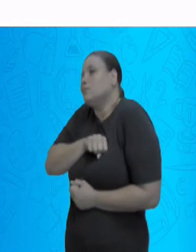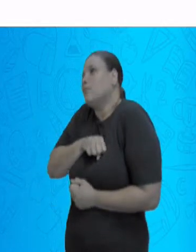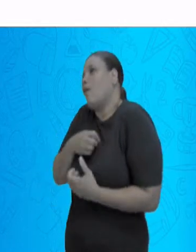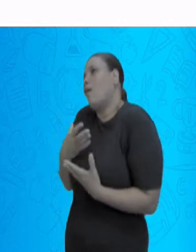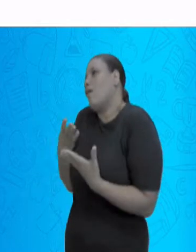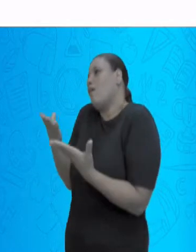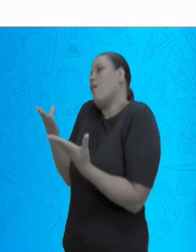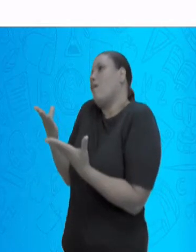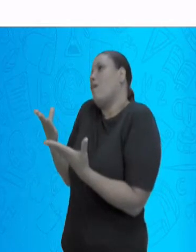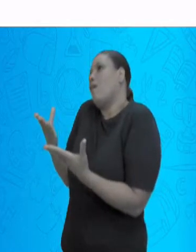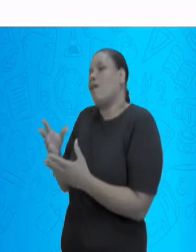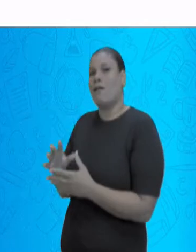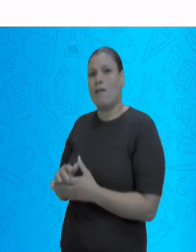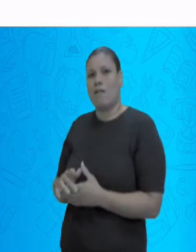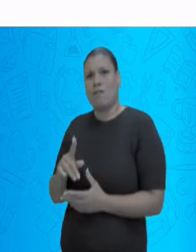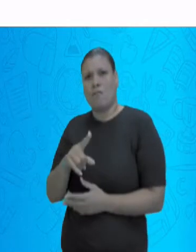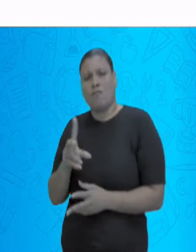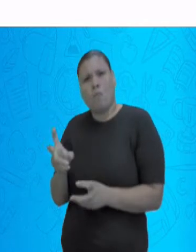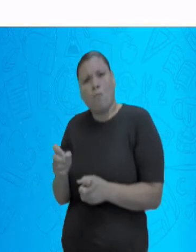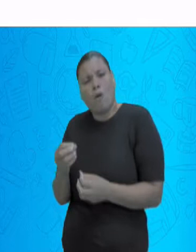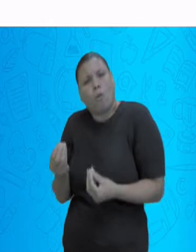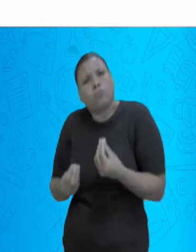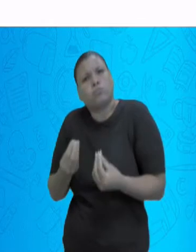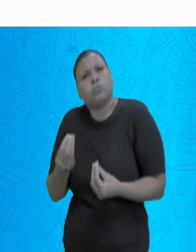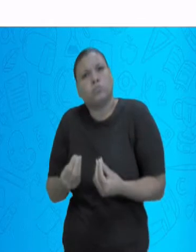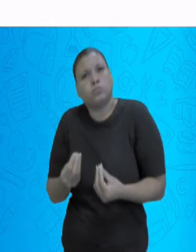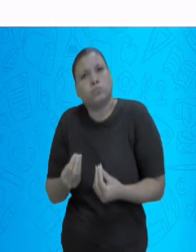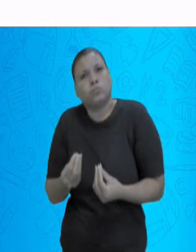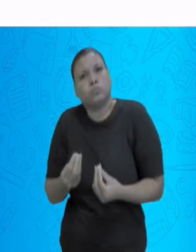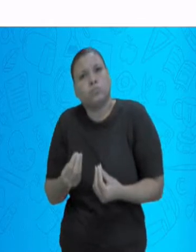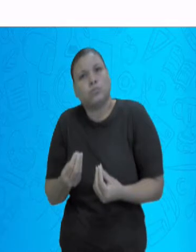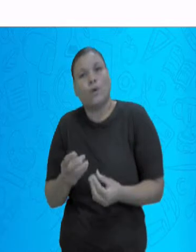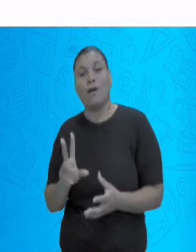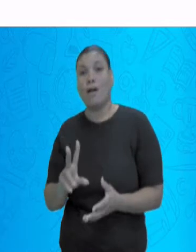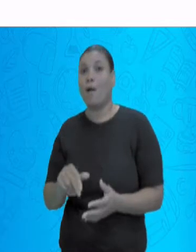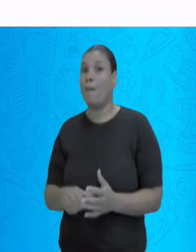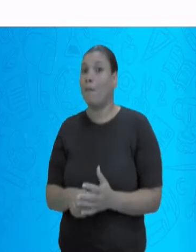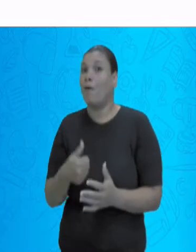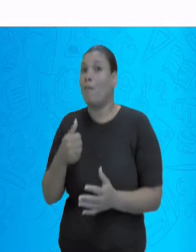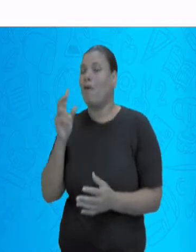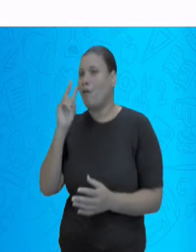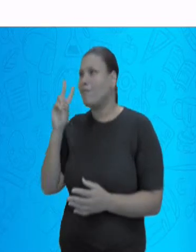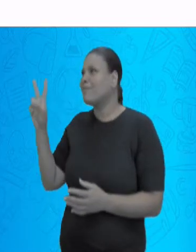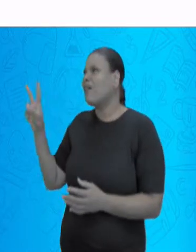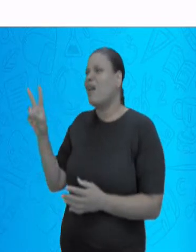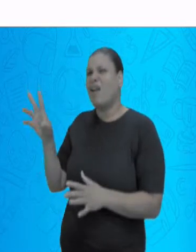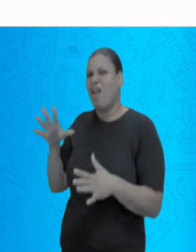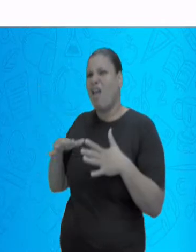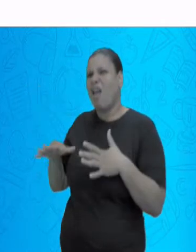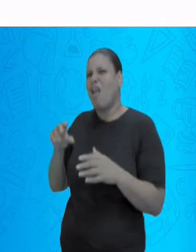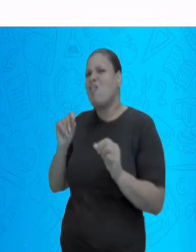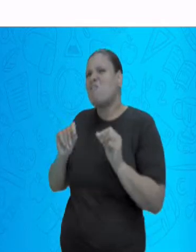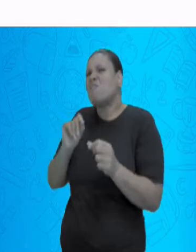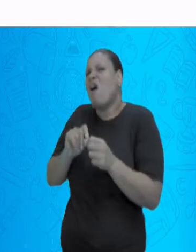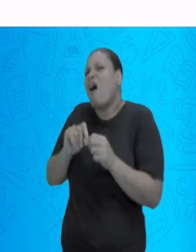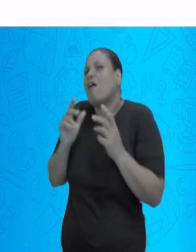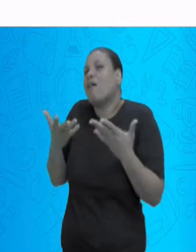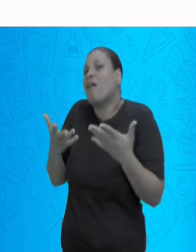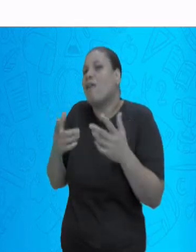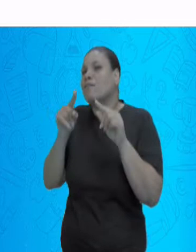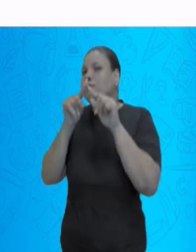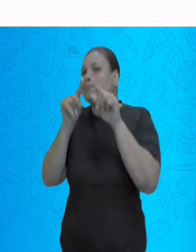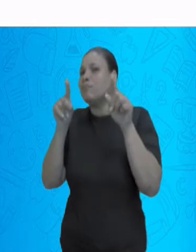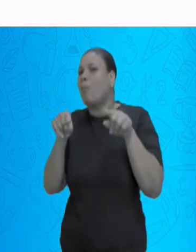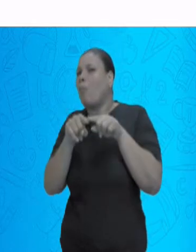Como a gente pode perceber isso? A gente percebe através dos movimentos no primeiro